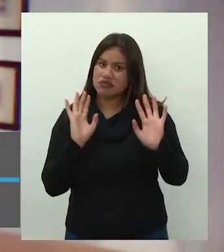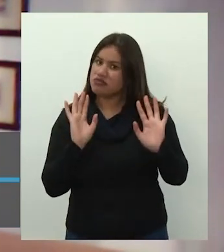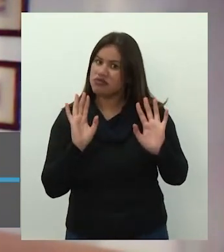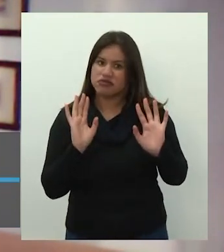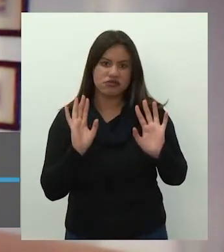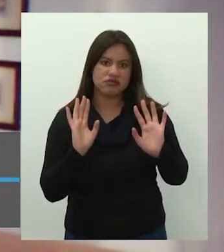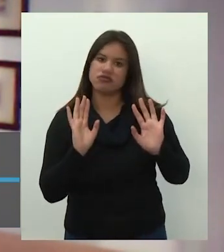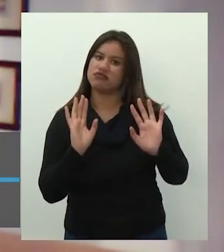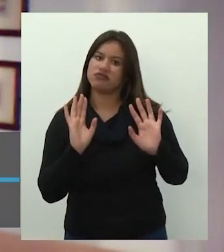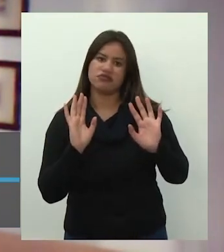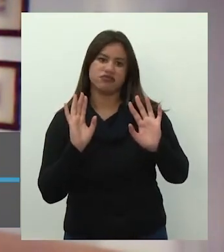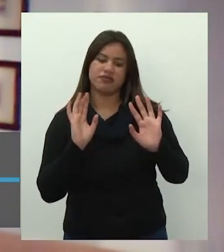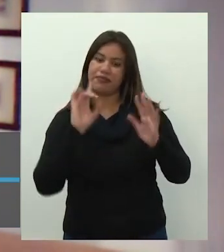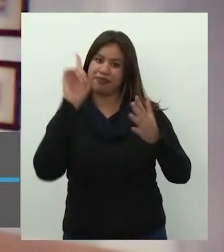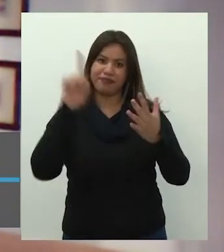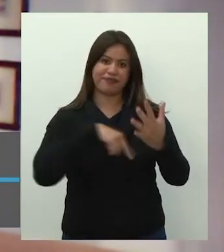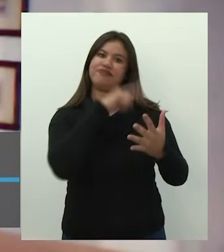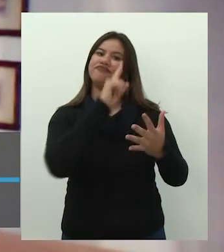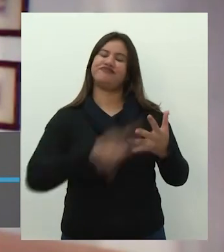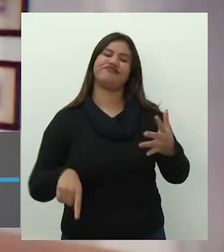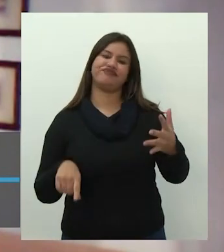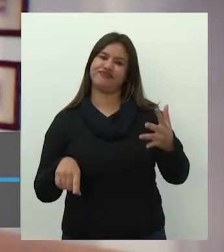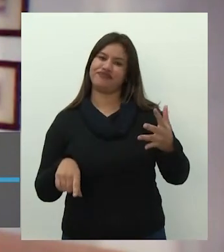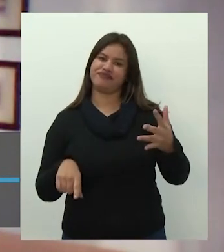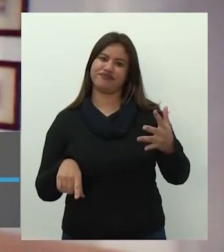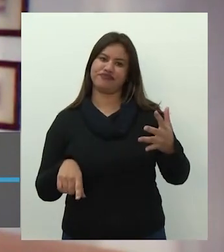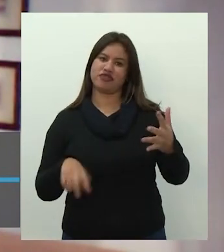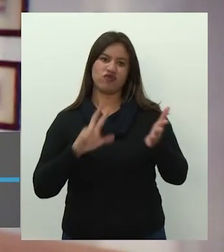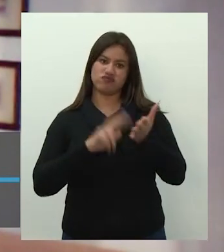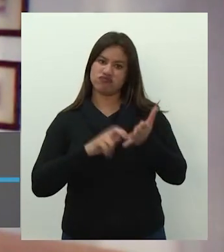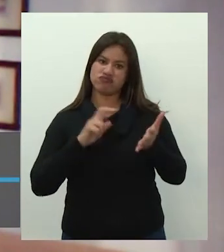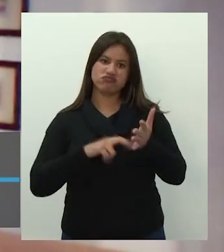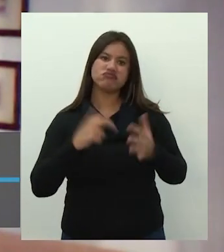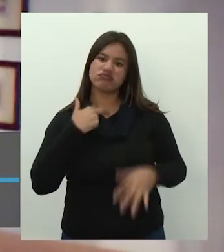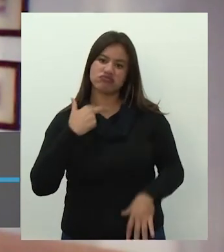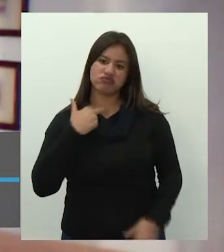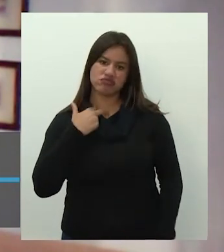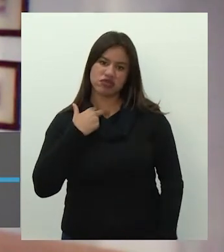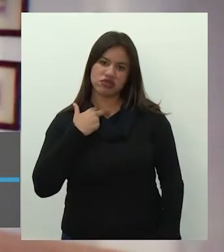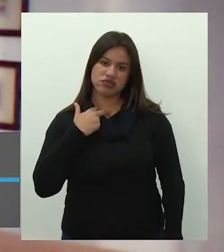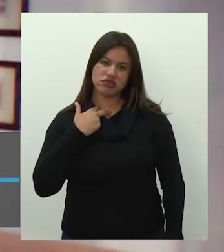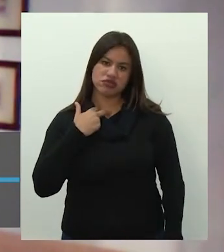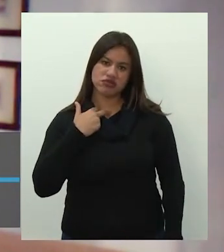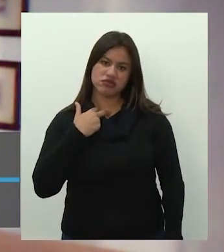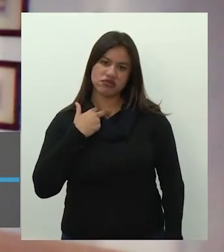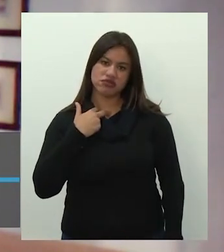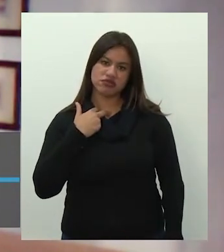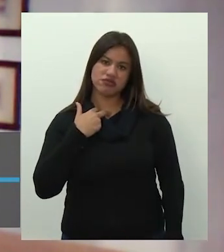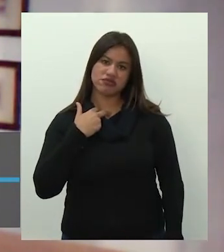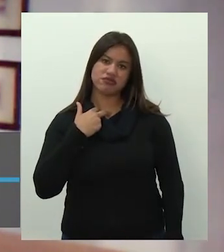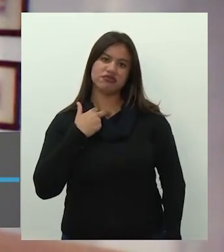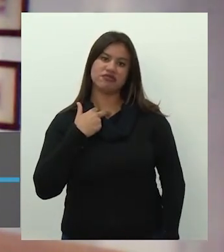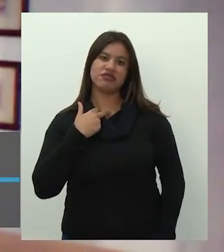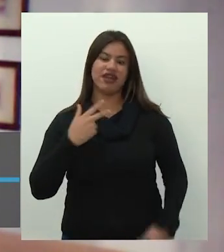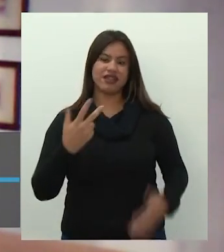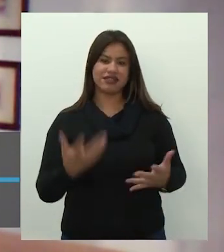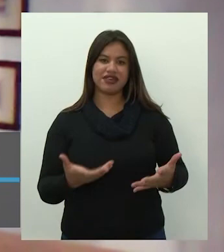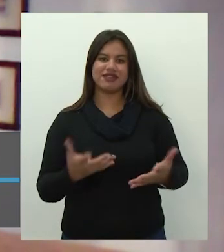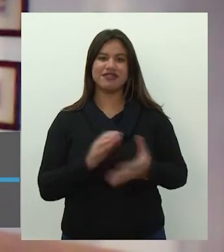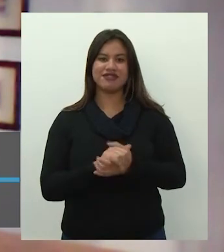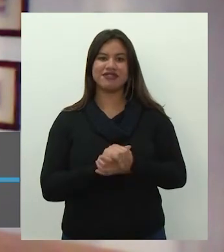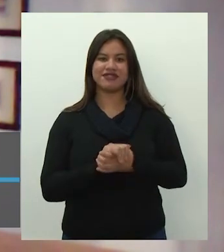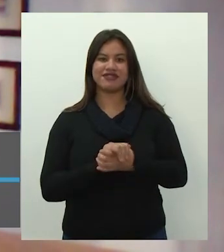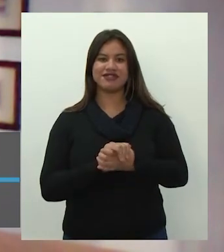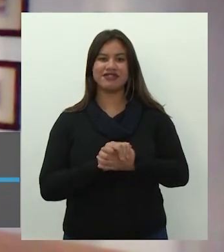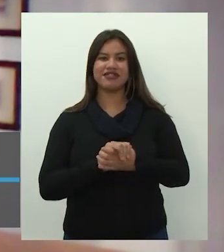Gente, isso risquem do seu vocabulário. Não falem isso. Quer ensinar? Eu quero